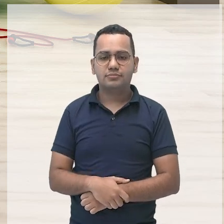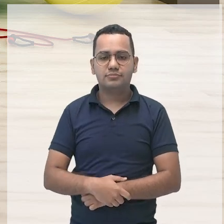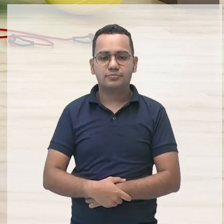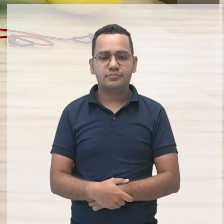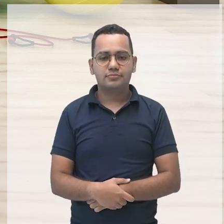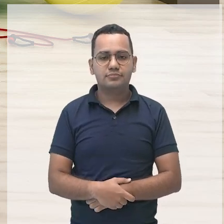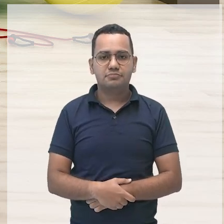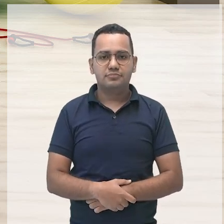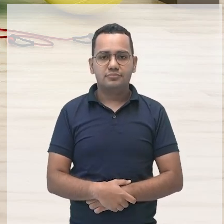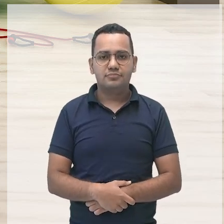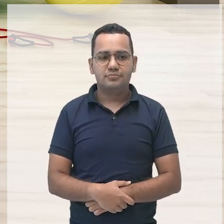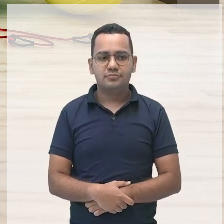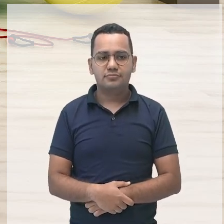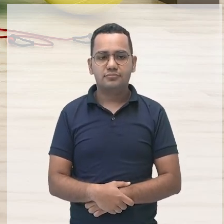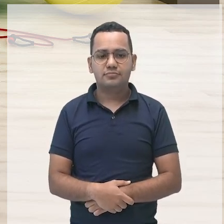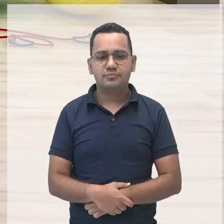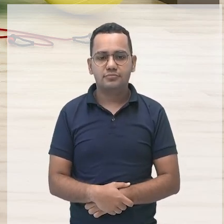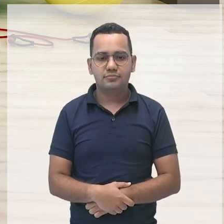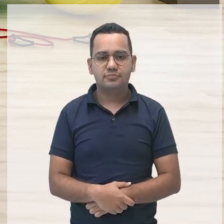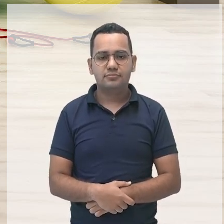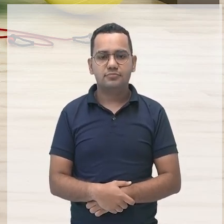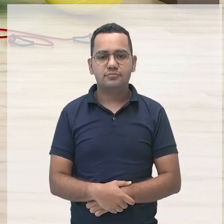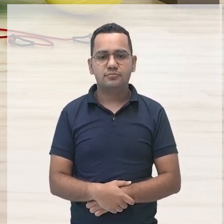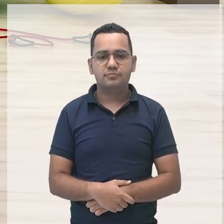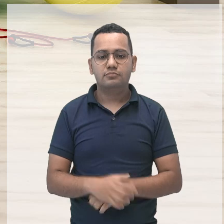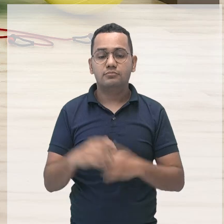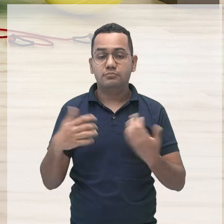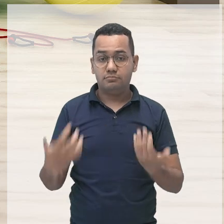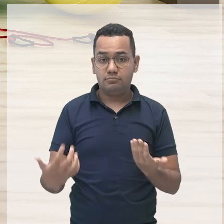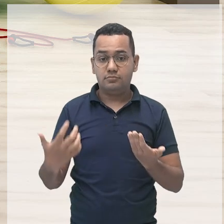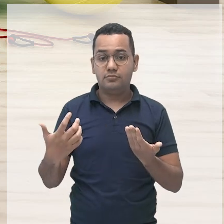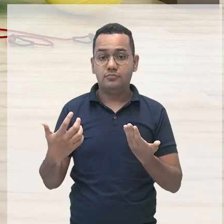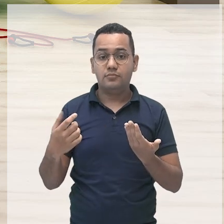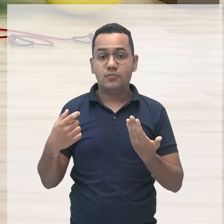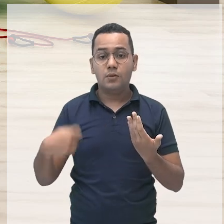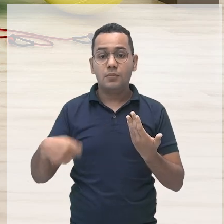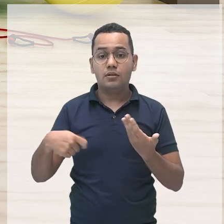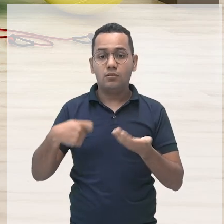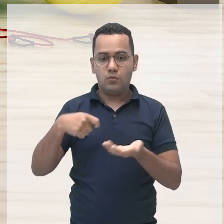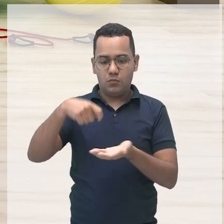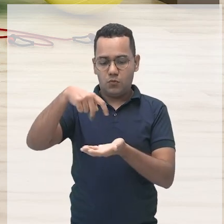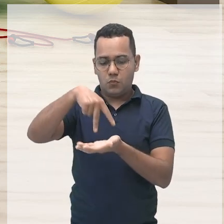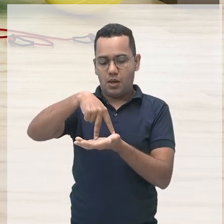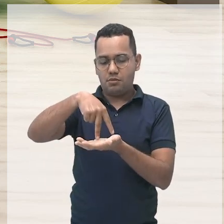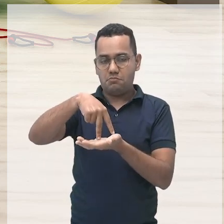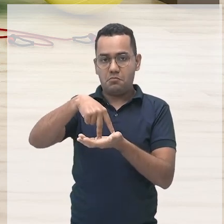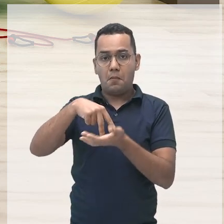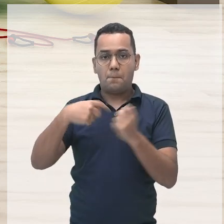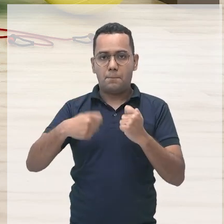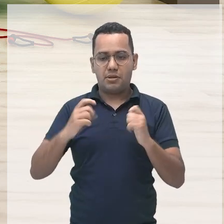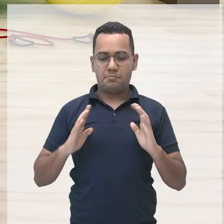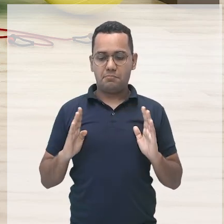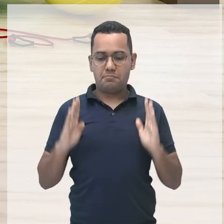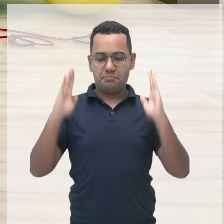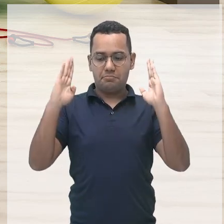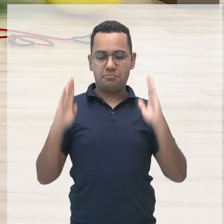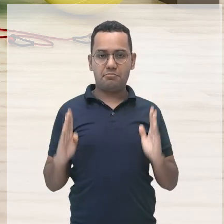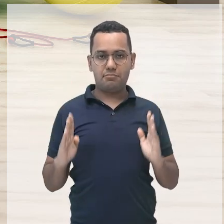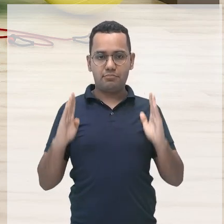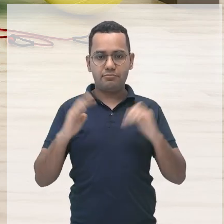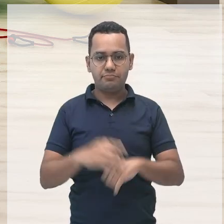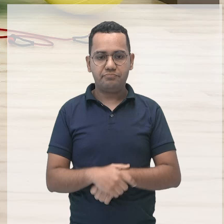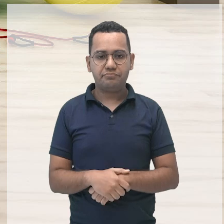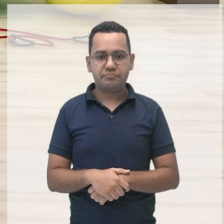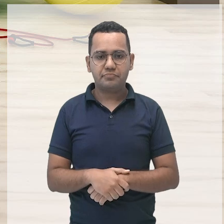Ó, os pés, eles devem estar posicionados na largura do ombro, tá? E aqui a ponta do